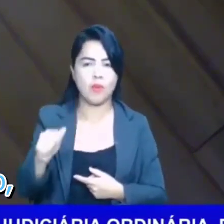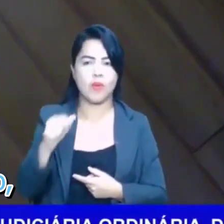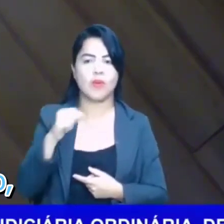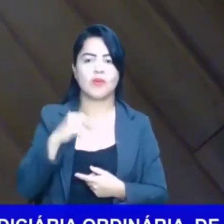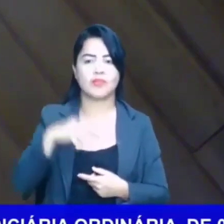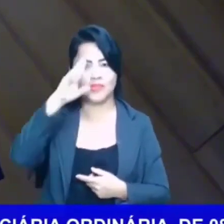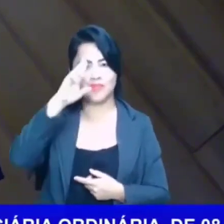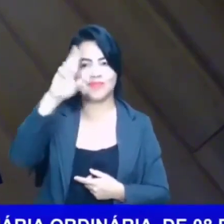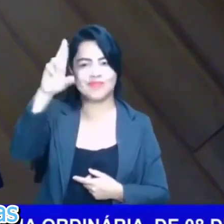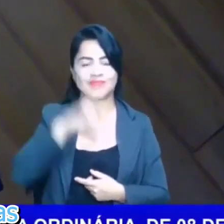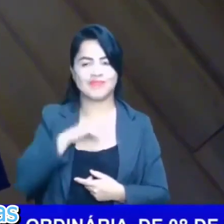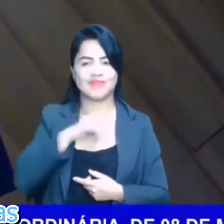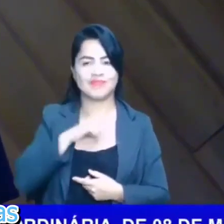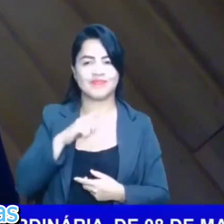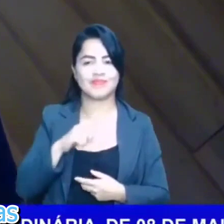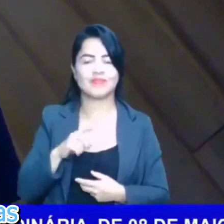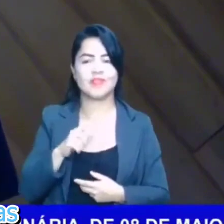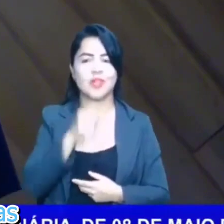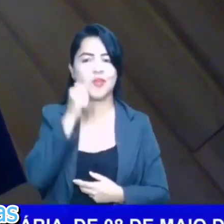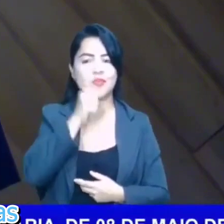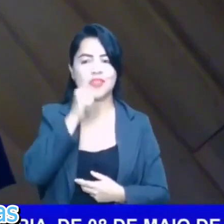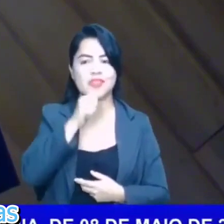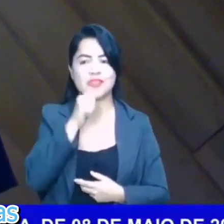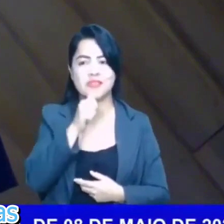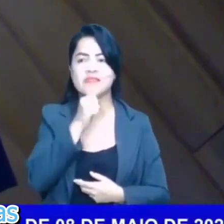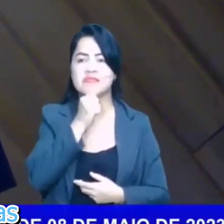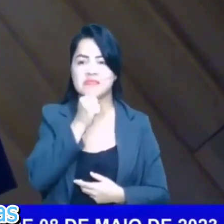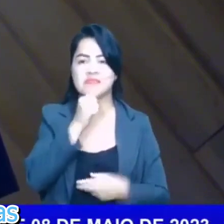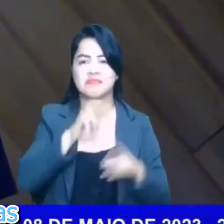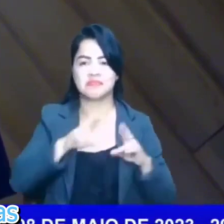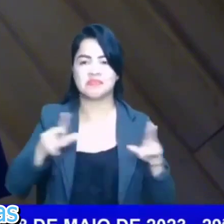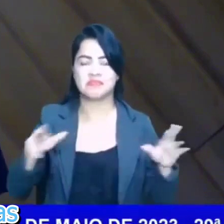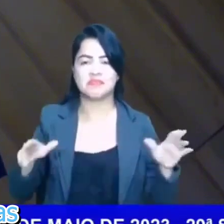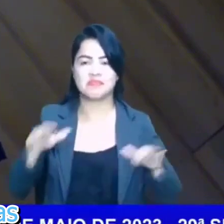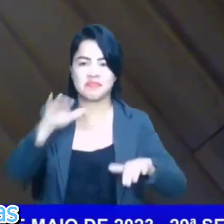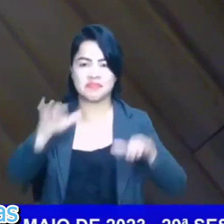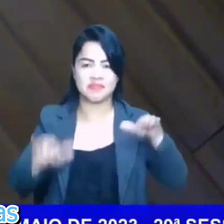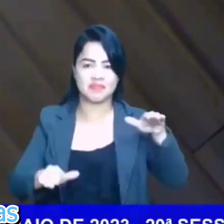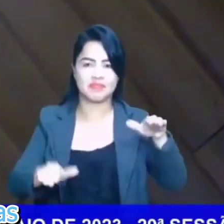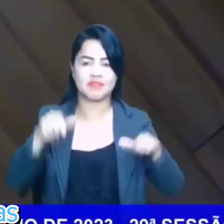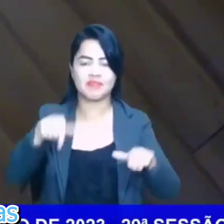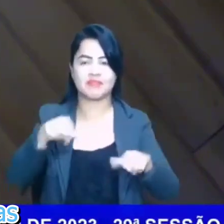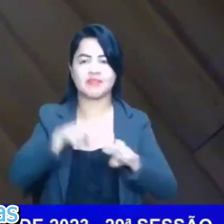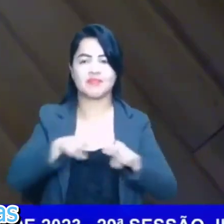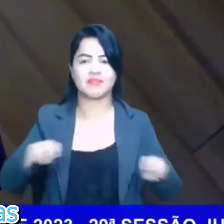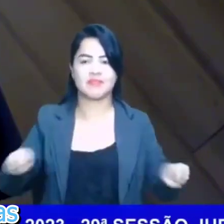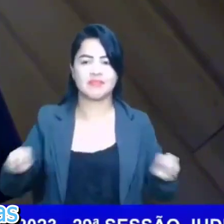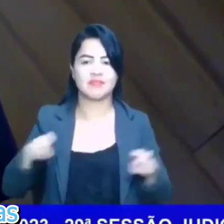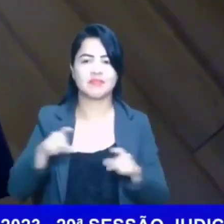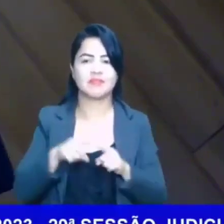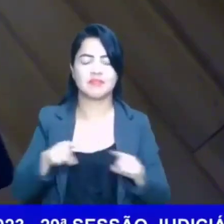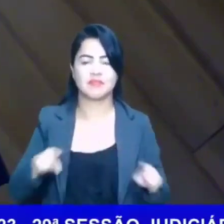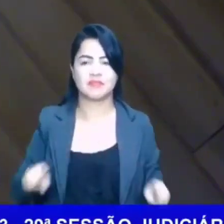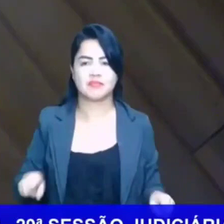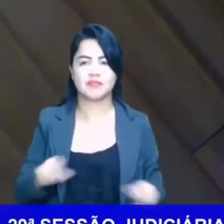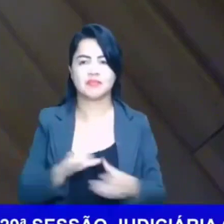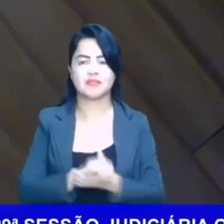mulheres que está ainda desigual dentro do nosso plenário. Né? Mas...